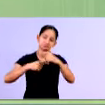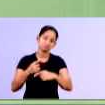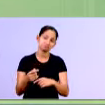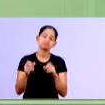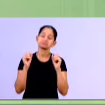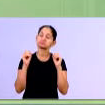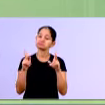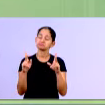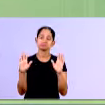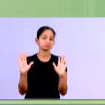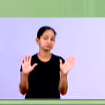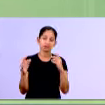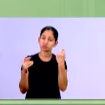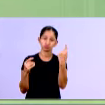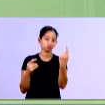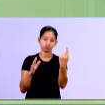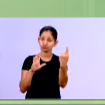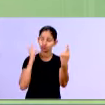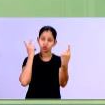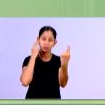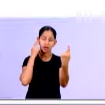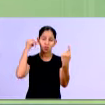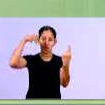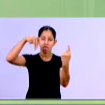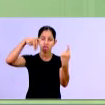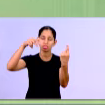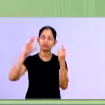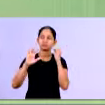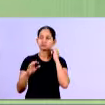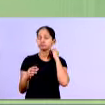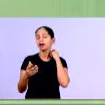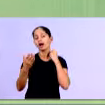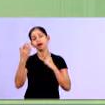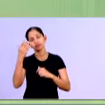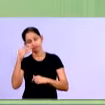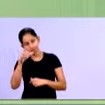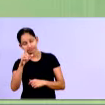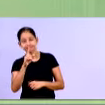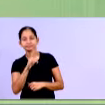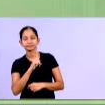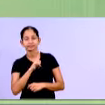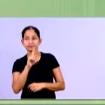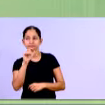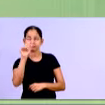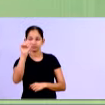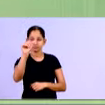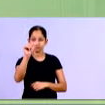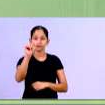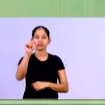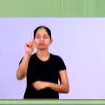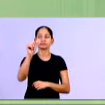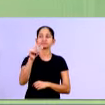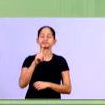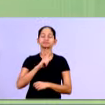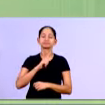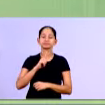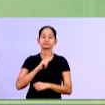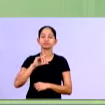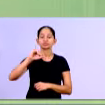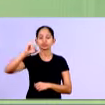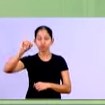N, vai substituir por 1. Só vou passar a página aqui, eu vou ter então a letra A, juros, vai ser